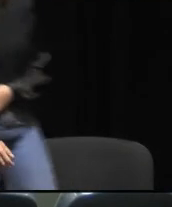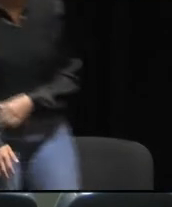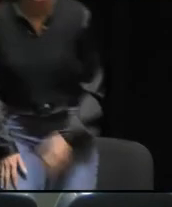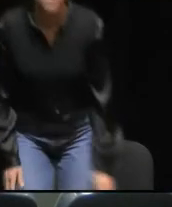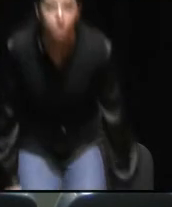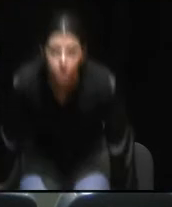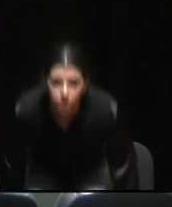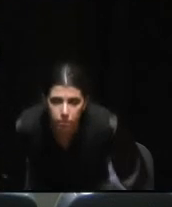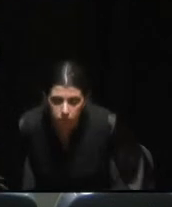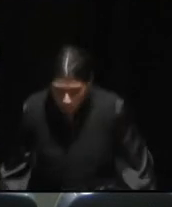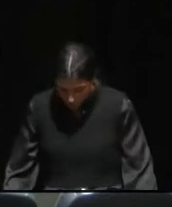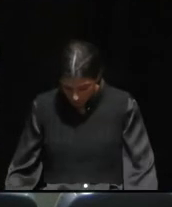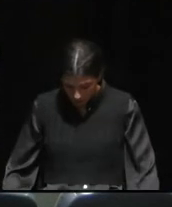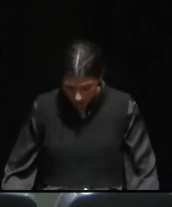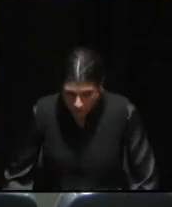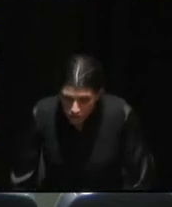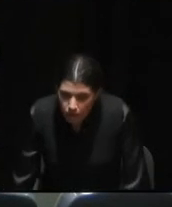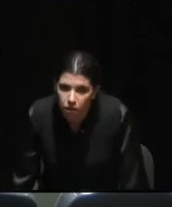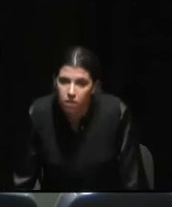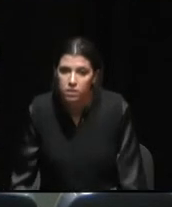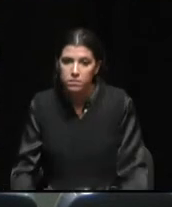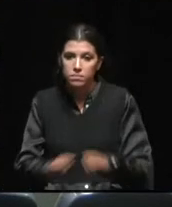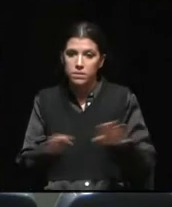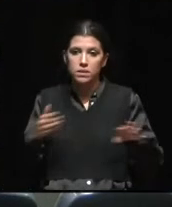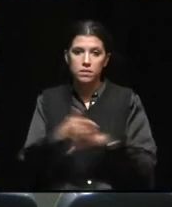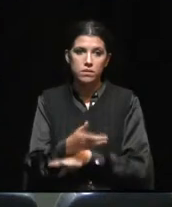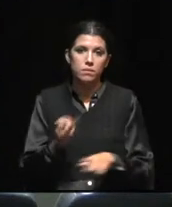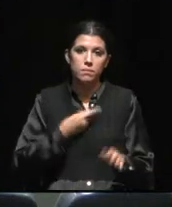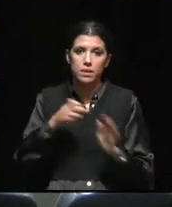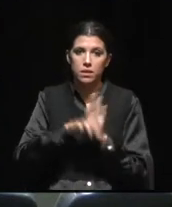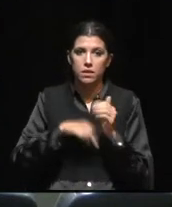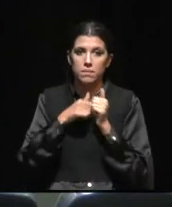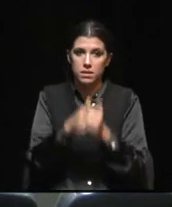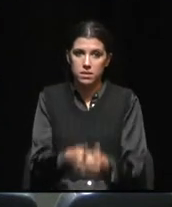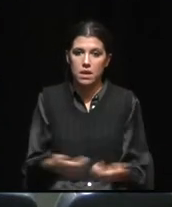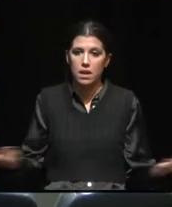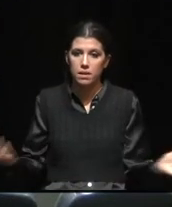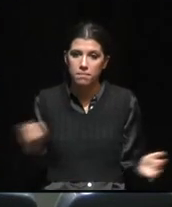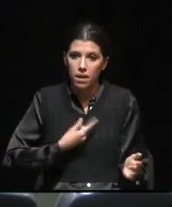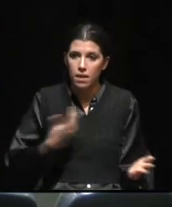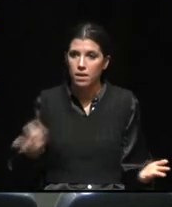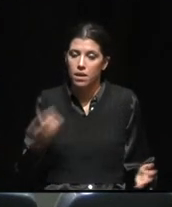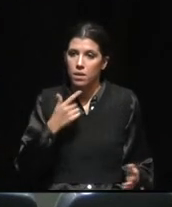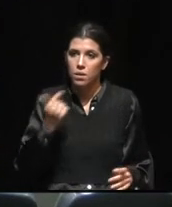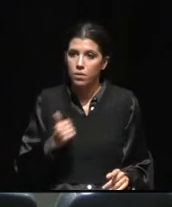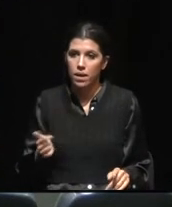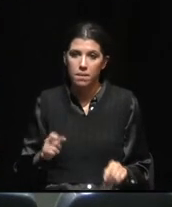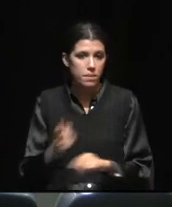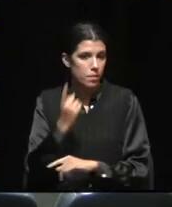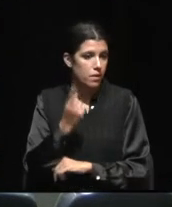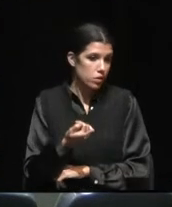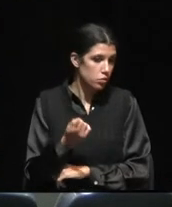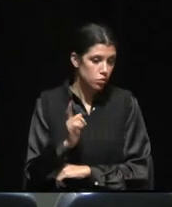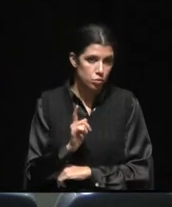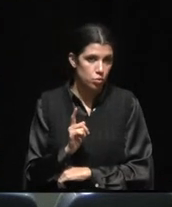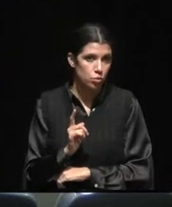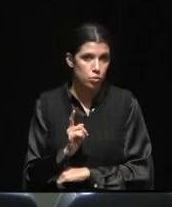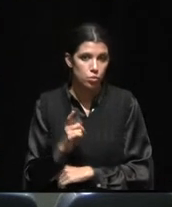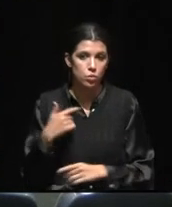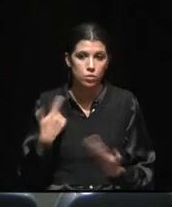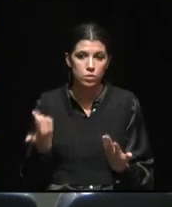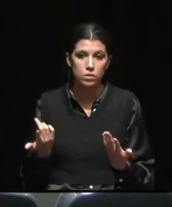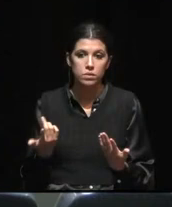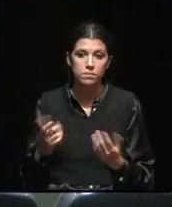feitos população senhora Presidente é o seguinte isto tem que se cumprir o regulamento já não é já não é a primeira vez que no